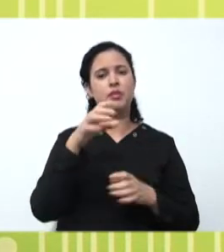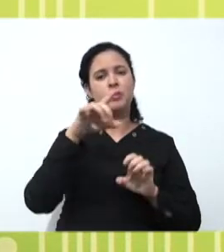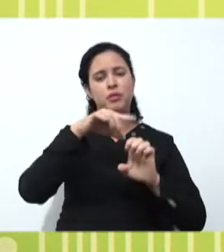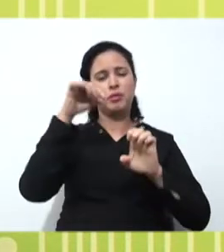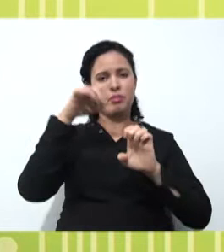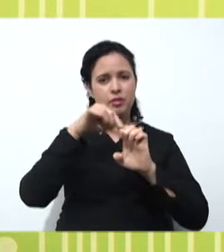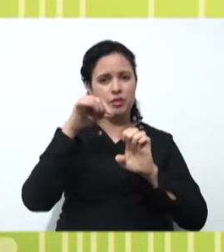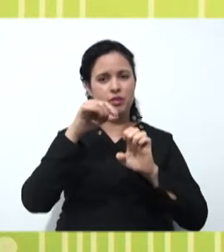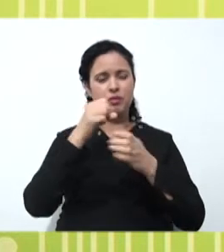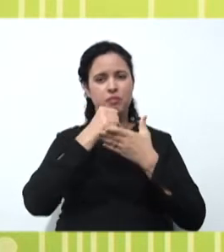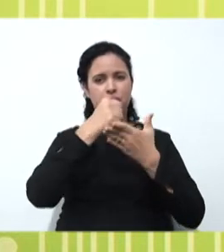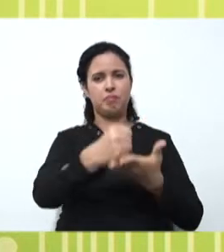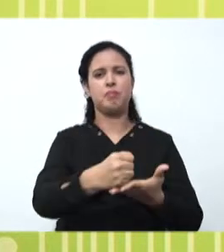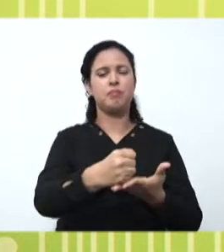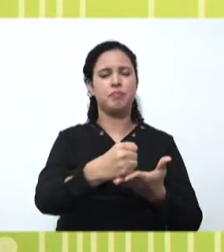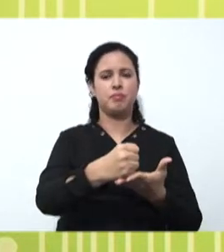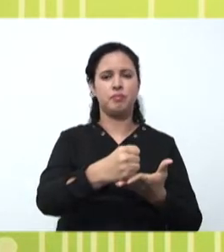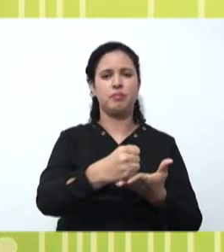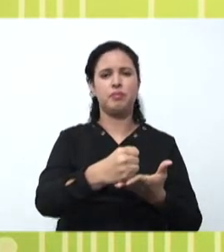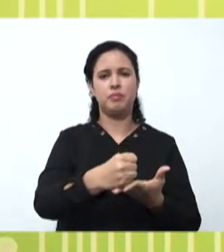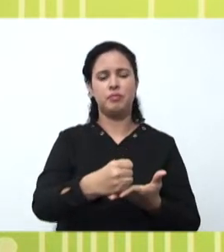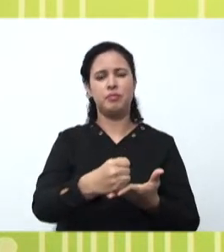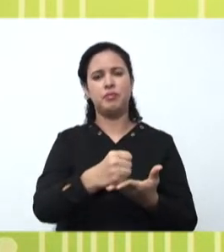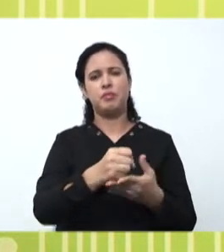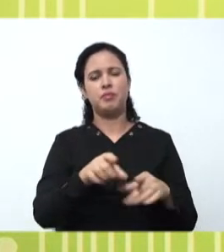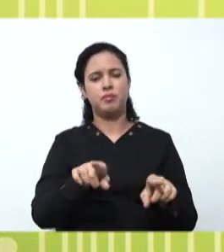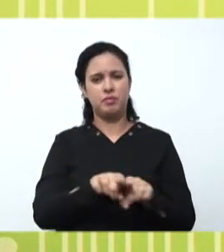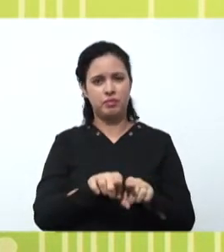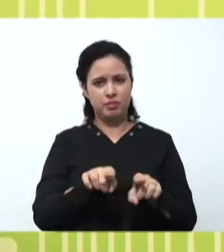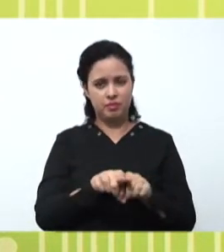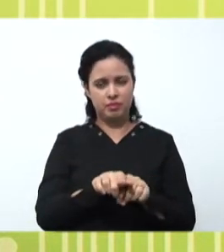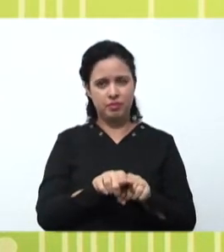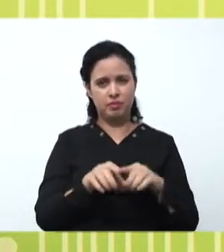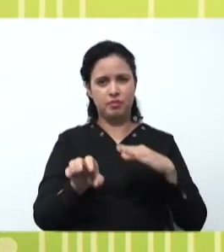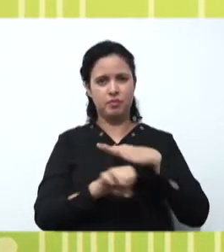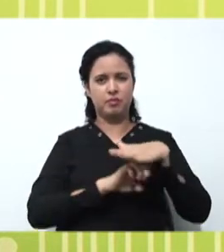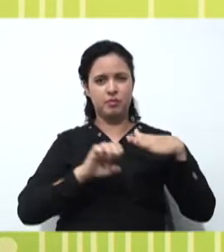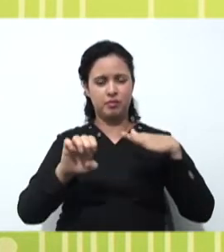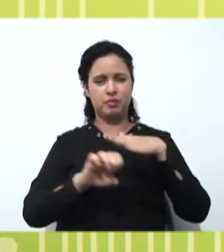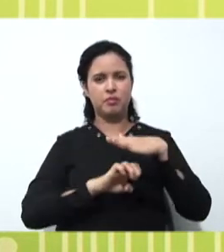empreendedor, ele oferece um serviço e a empresa